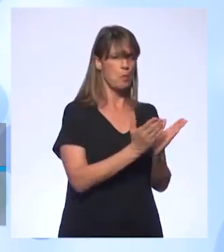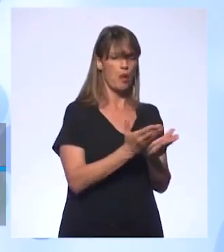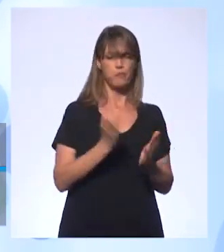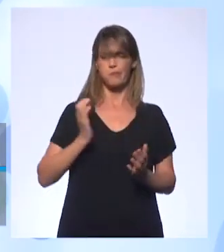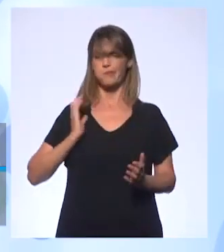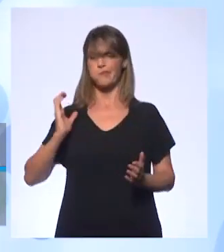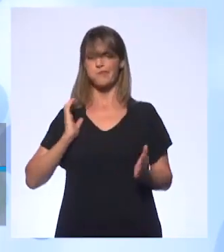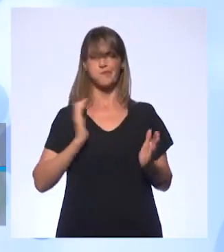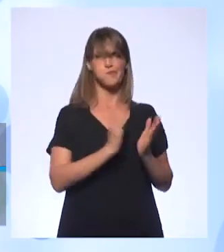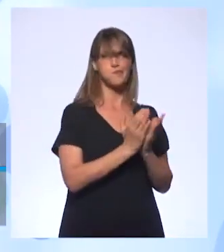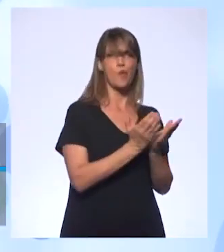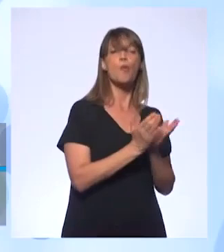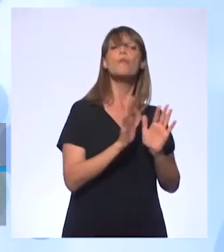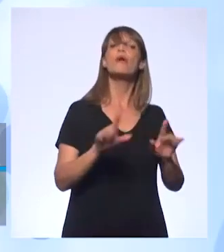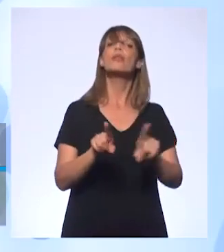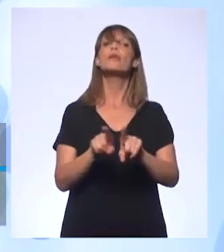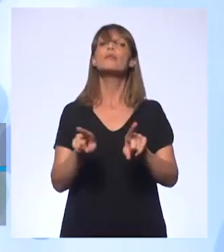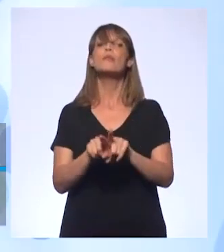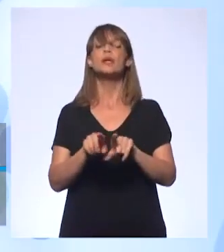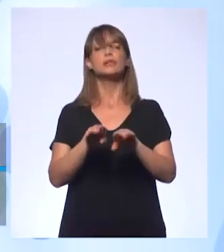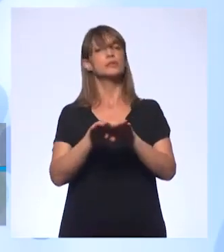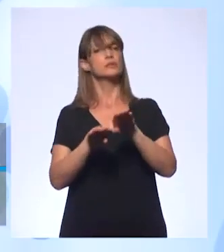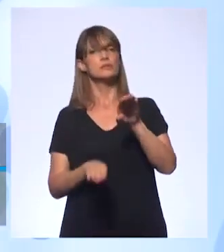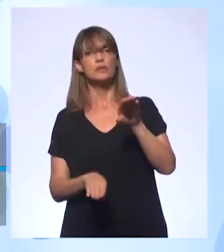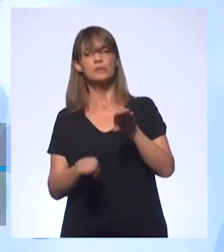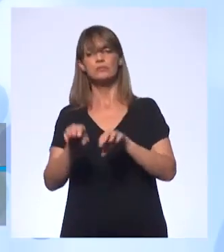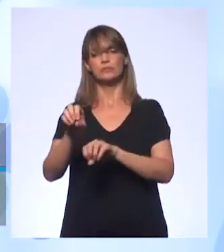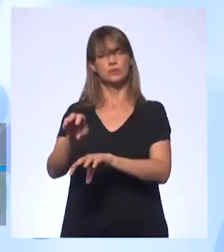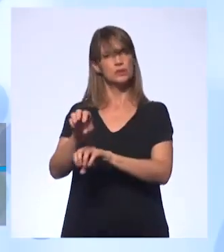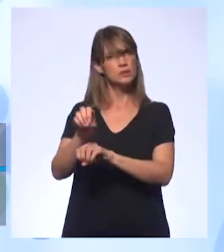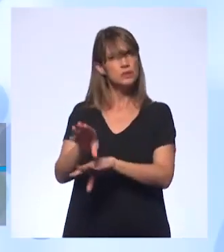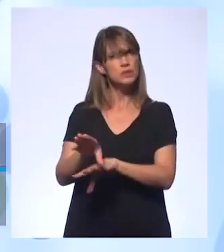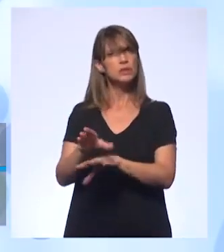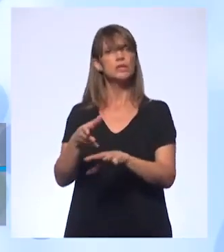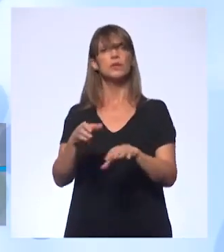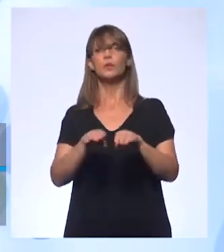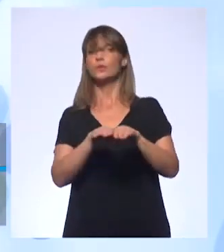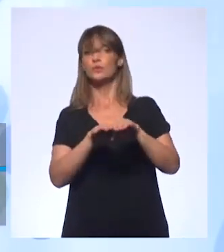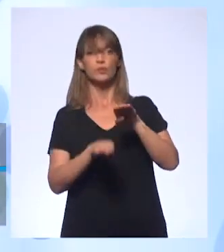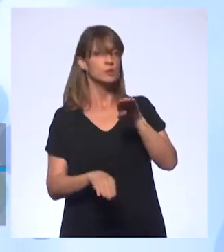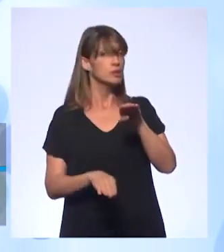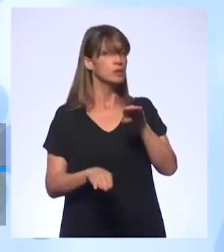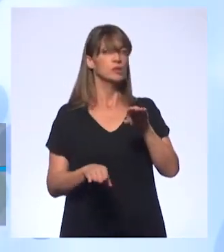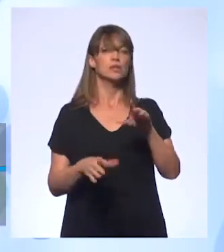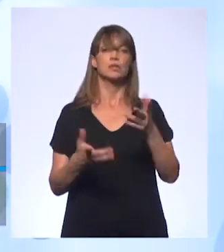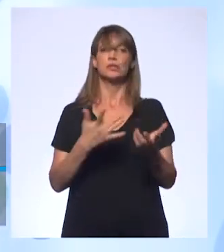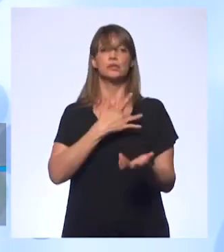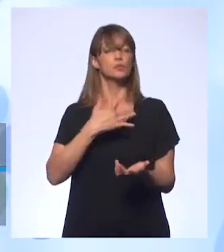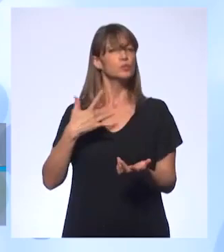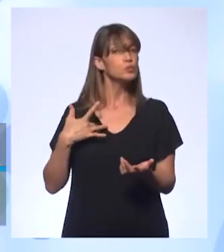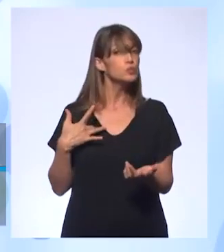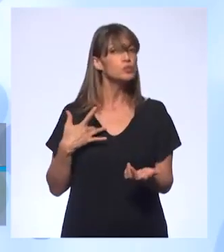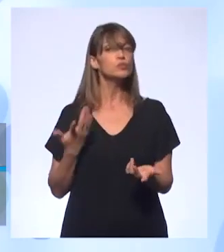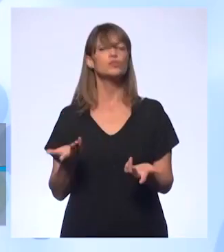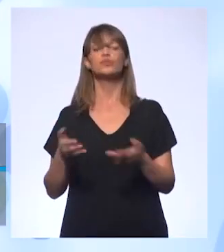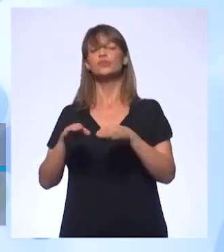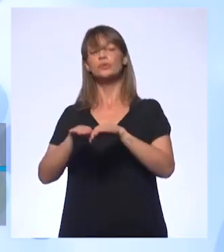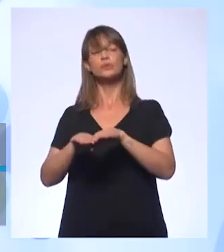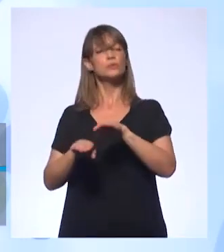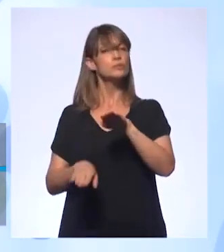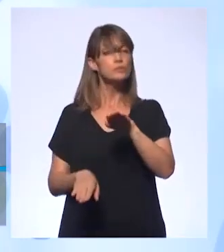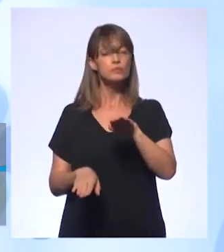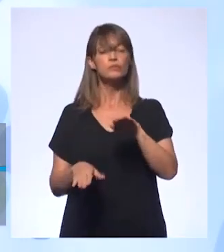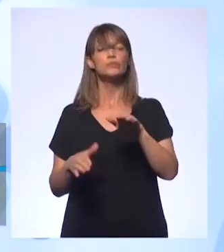vários outros aspectos, como a desigualdade educacional, como a desigualdade relacionada à saúde, como a